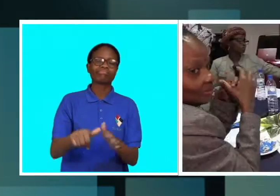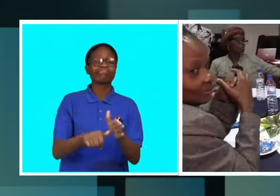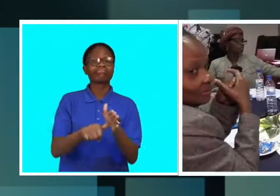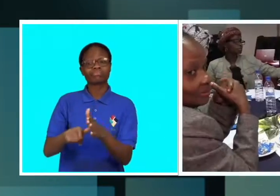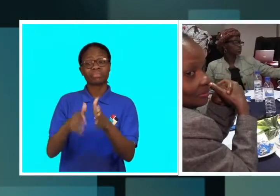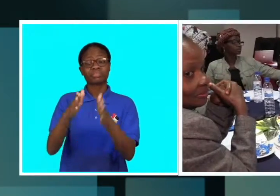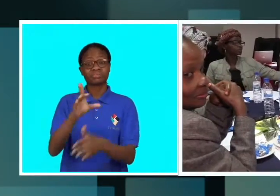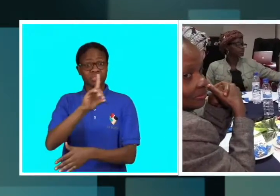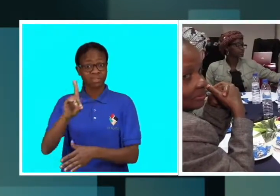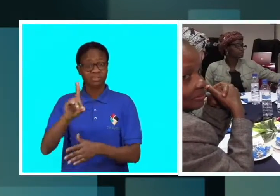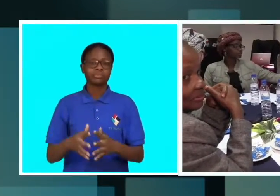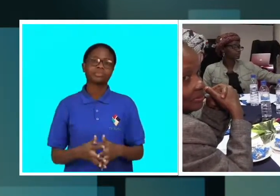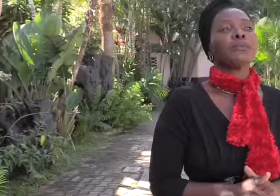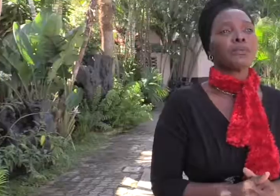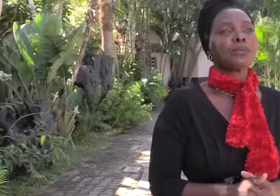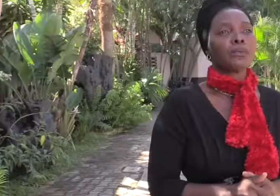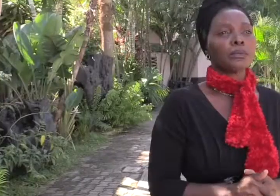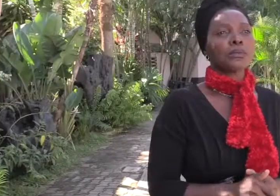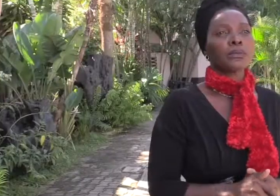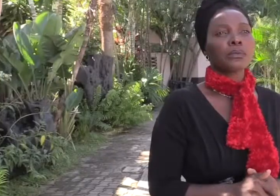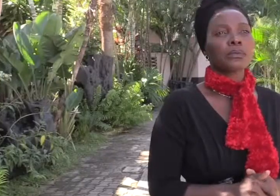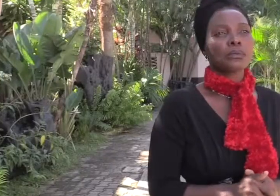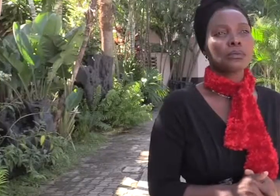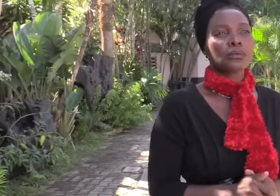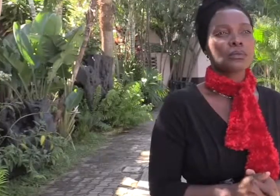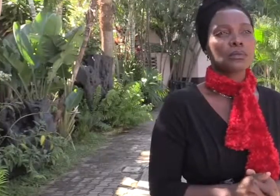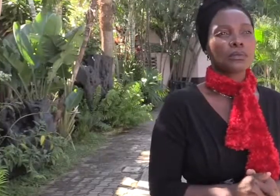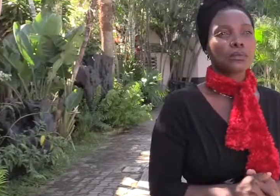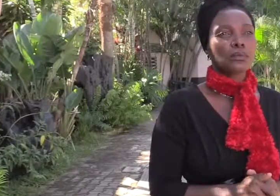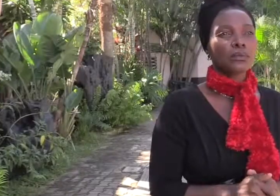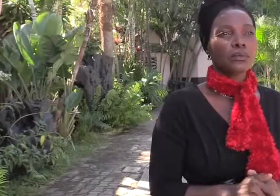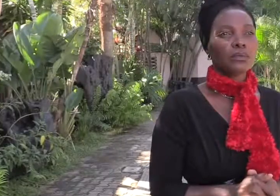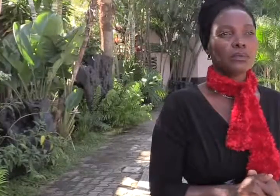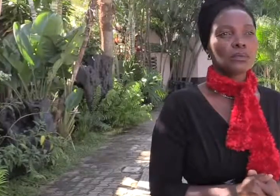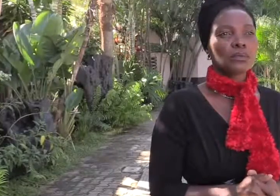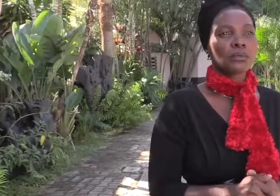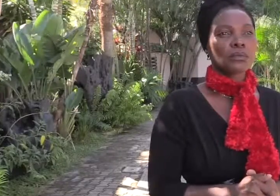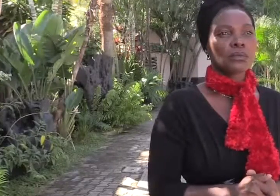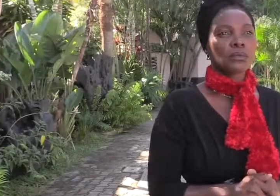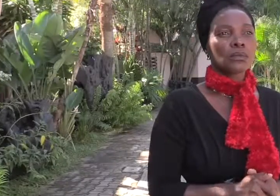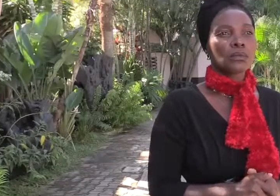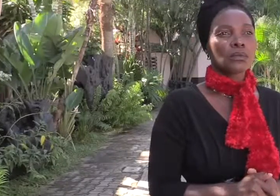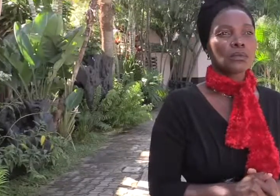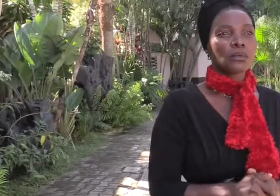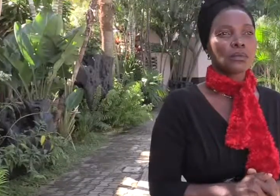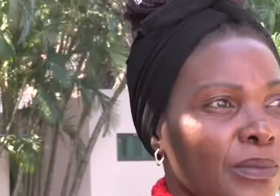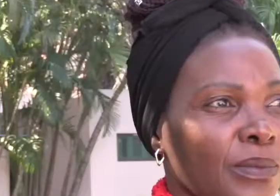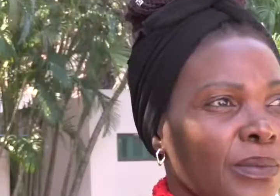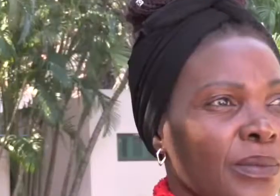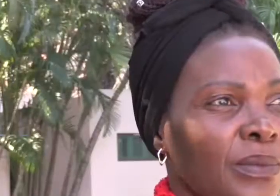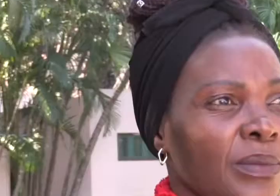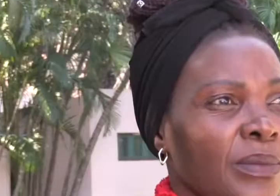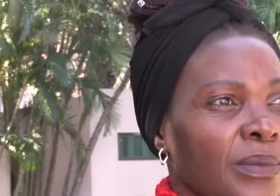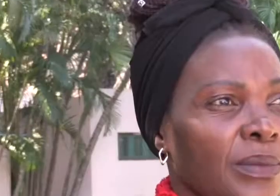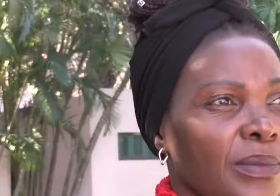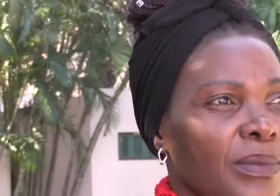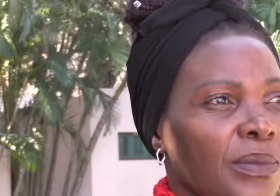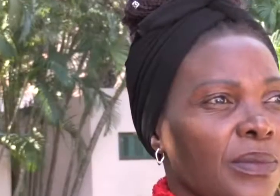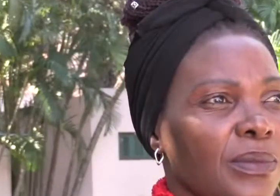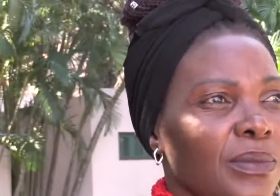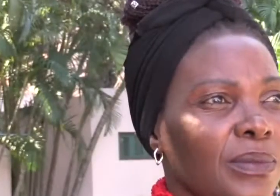governo, mas mesmo assim, as marcas do estigma e da discriminação continuam presentes nas pessoas